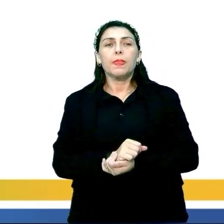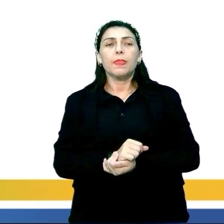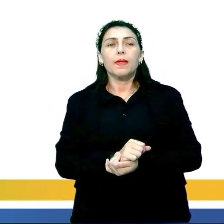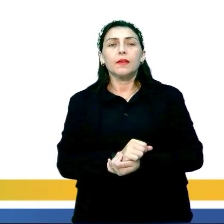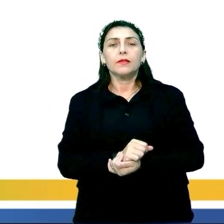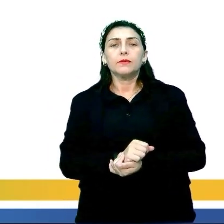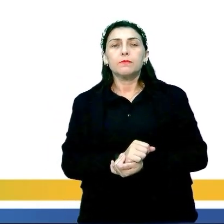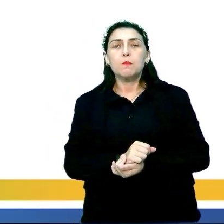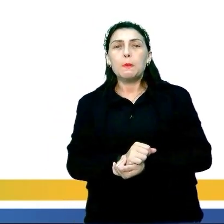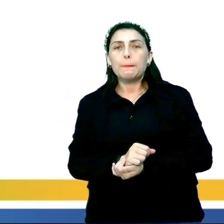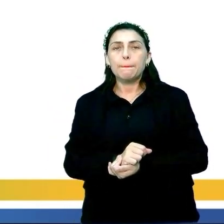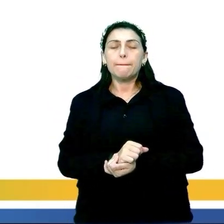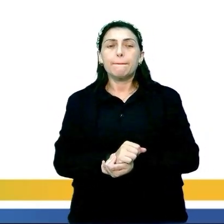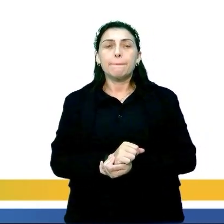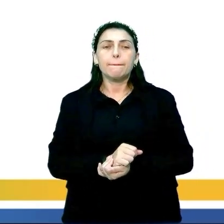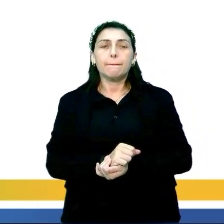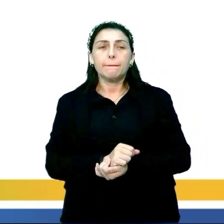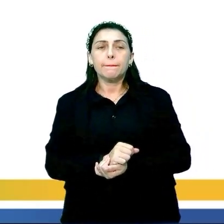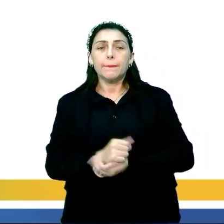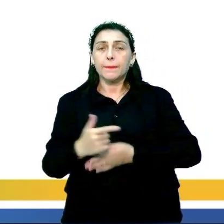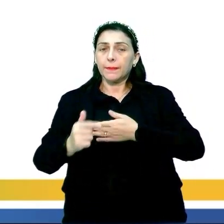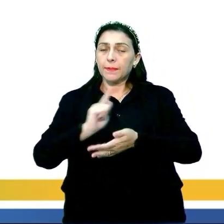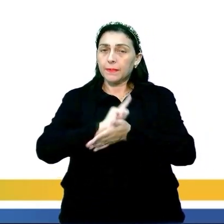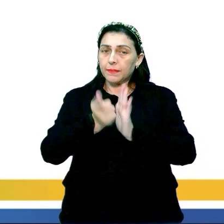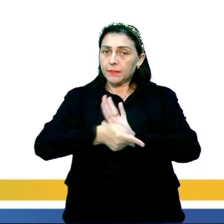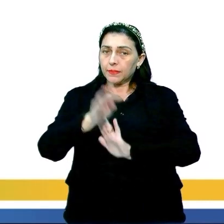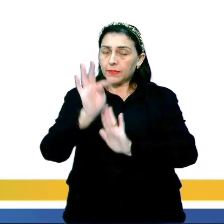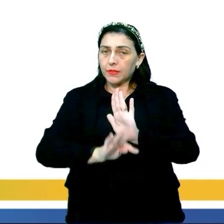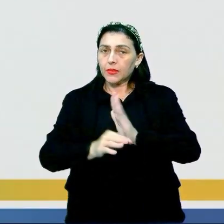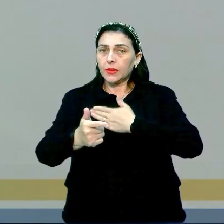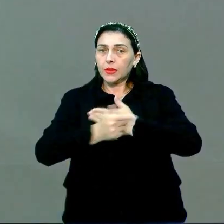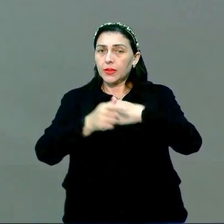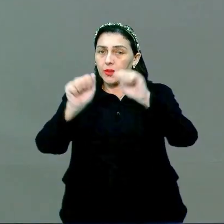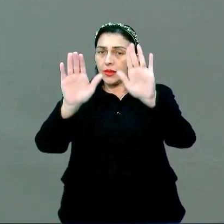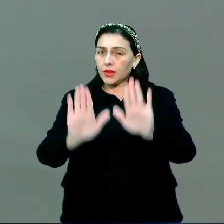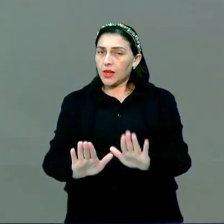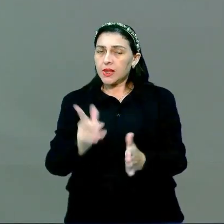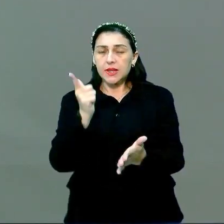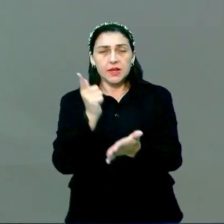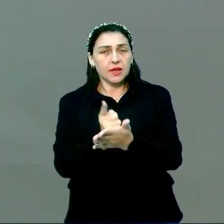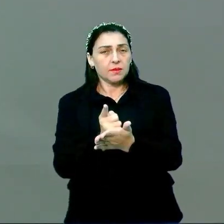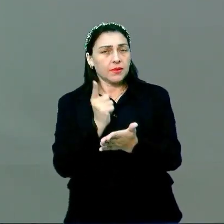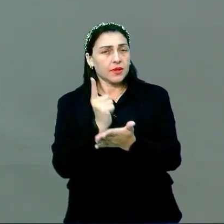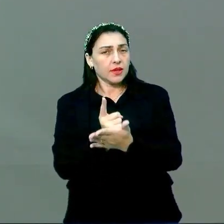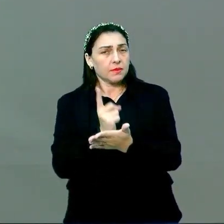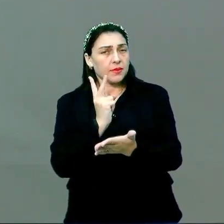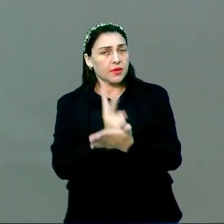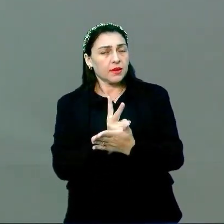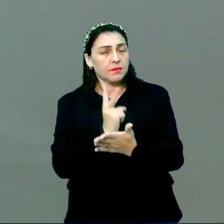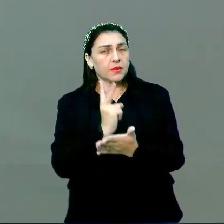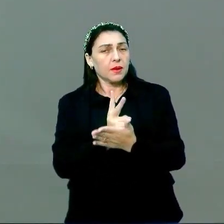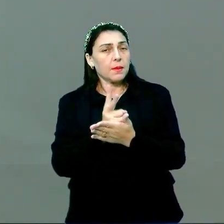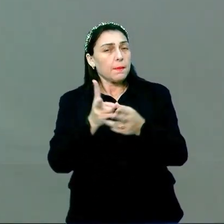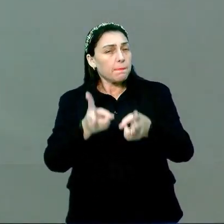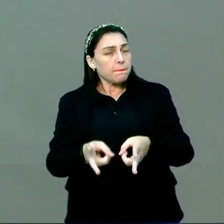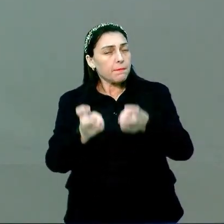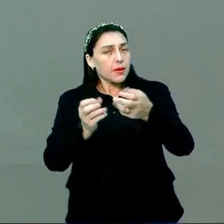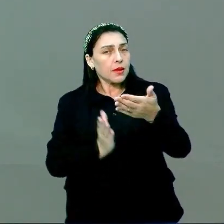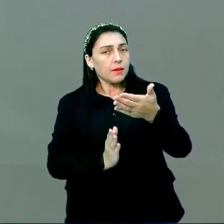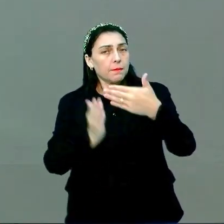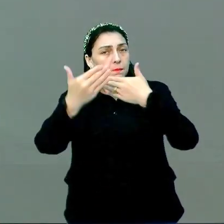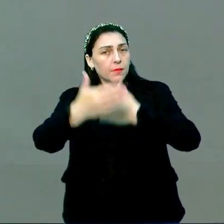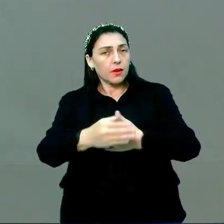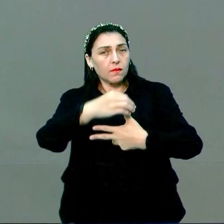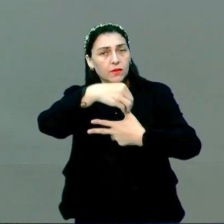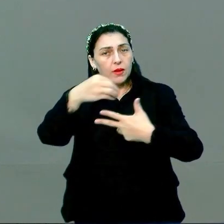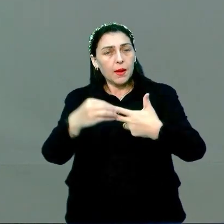Então, vamos lá. Esse gênero textual, que é o cartaz, e ele está sempre, gente, se vocês observarem as provas do Enem,